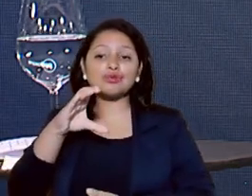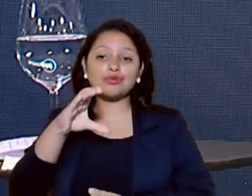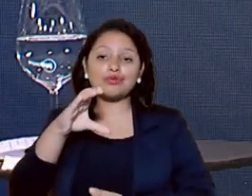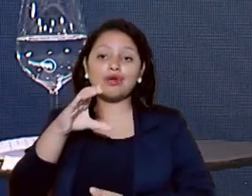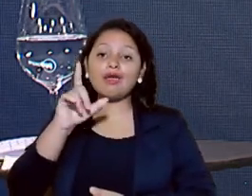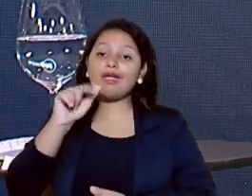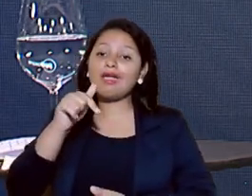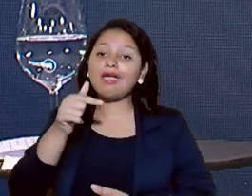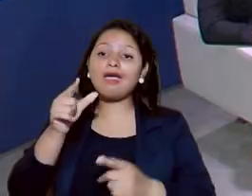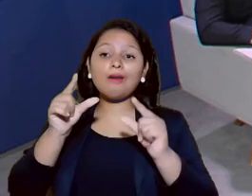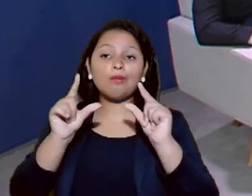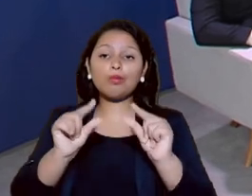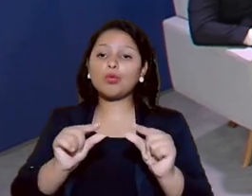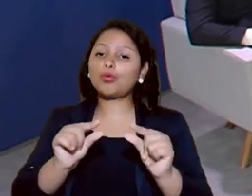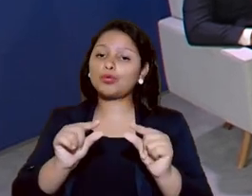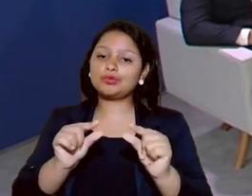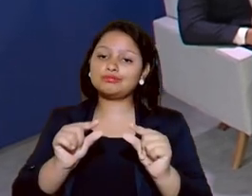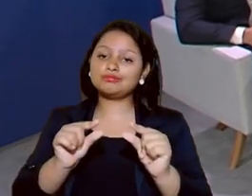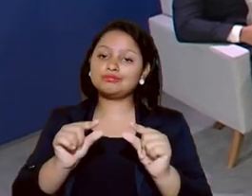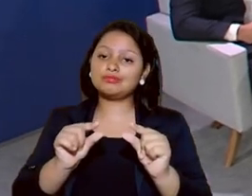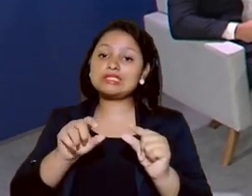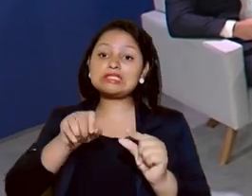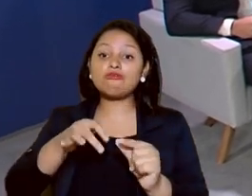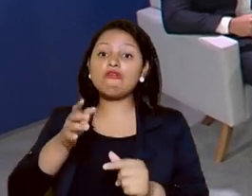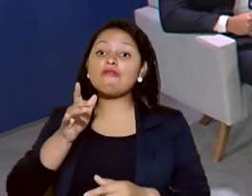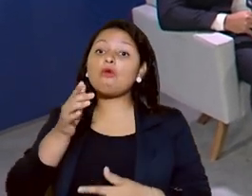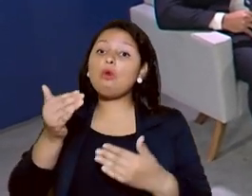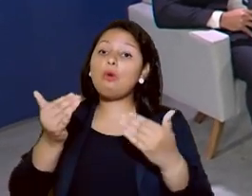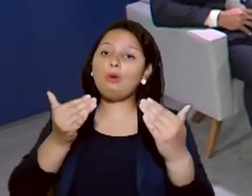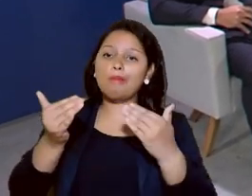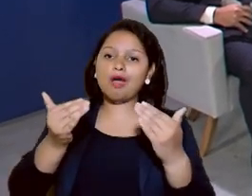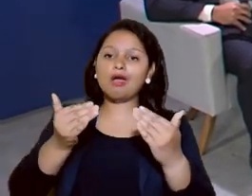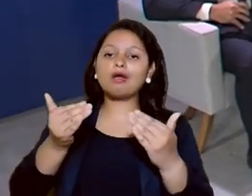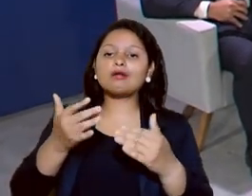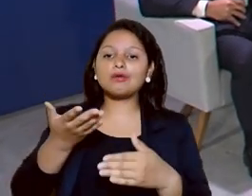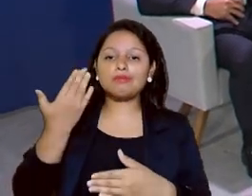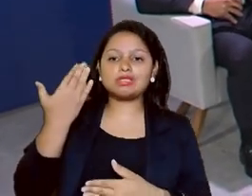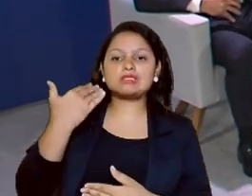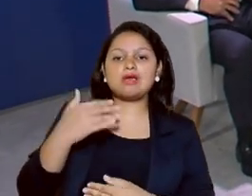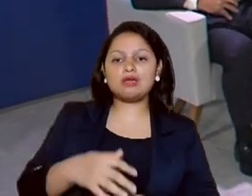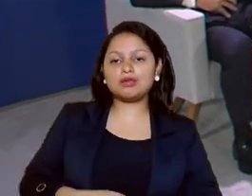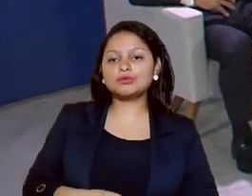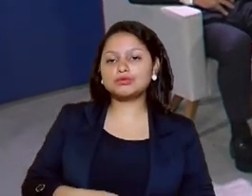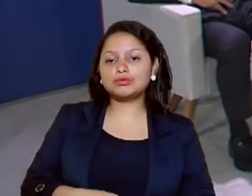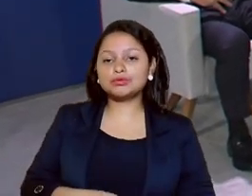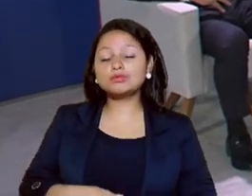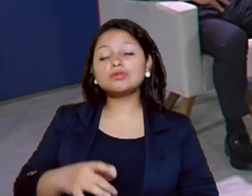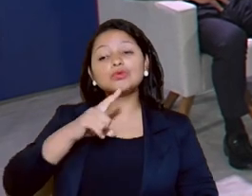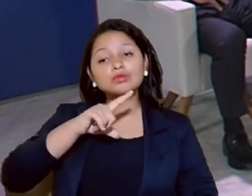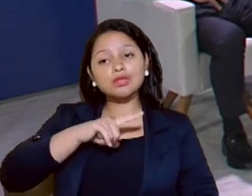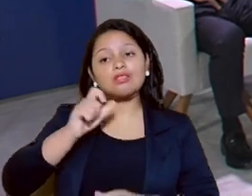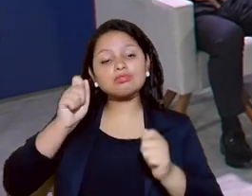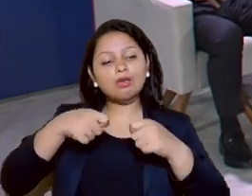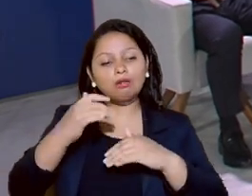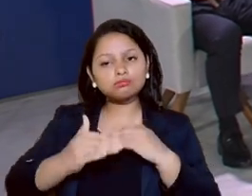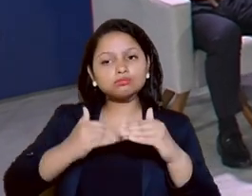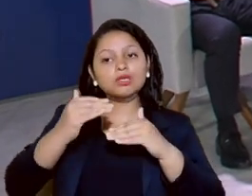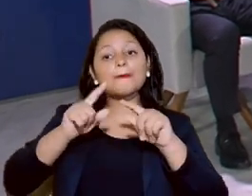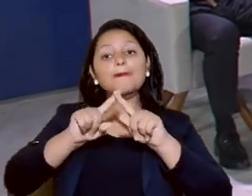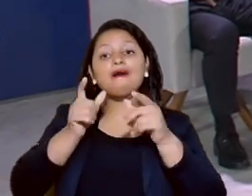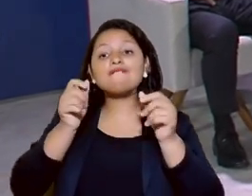rissível comparado ao volume do que era o mundo de grandes corporações dentro dos bancos então tem espaço sim mas